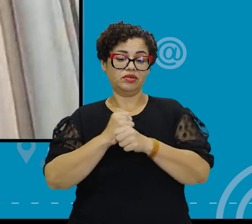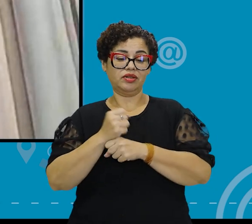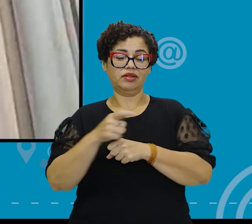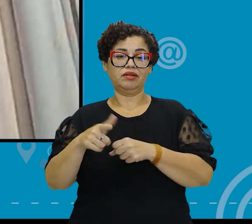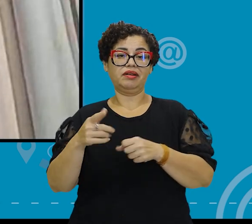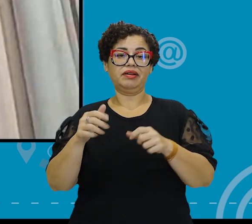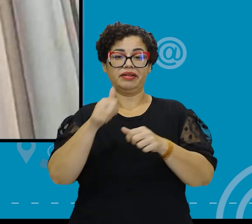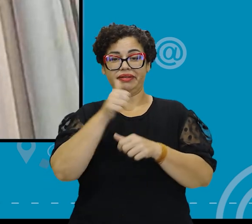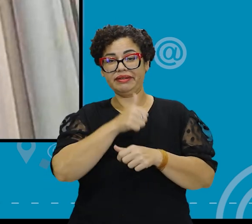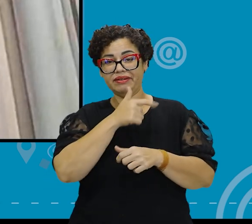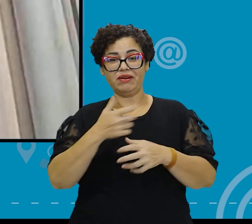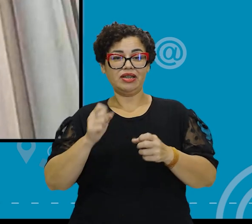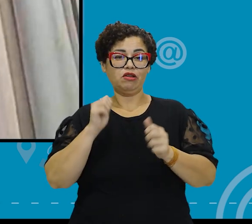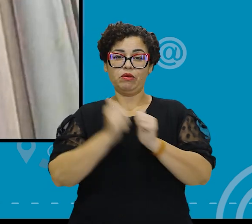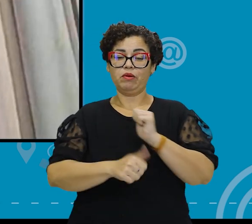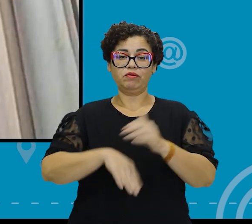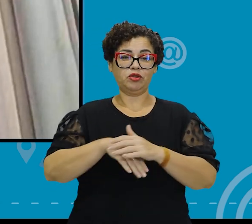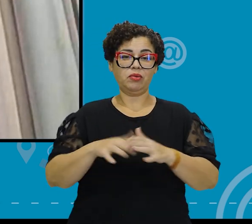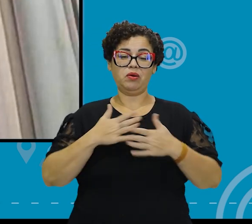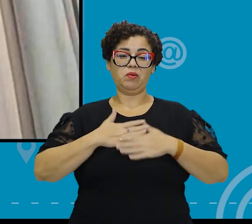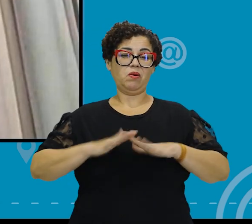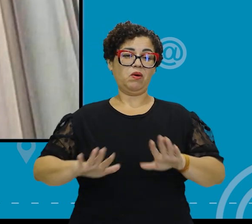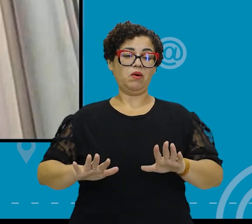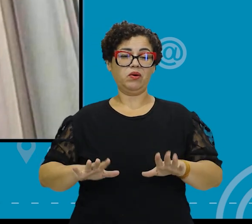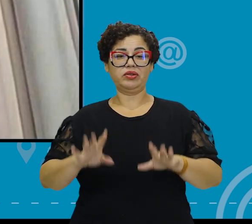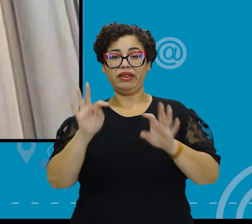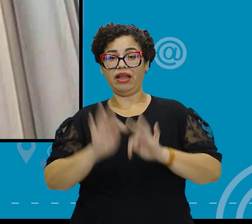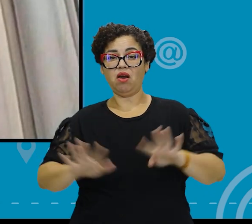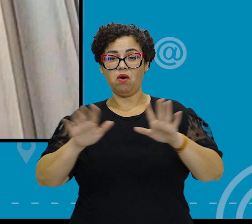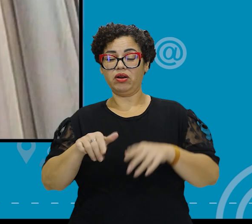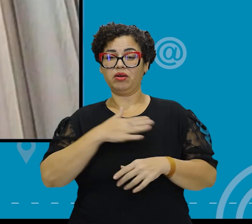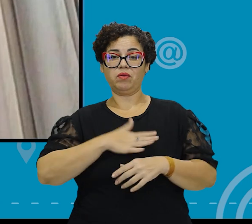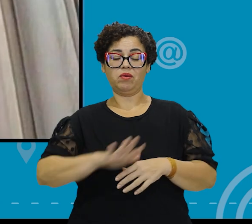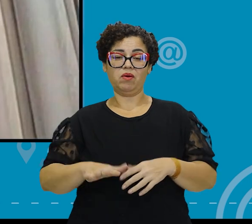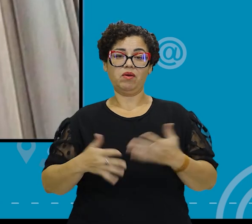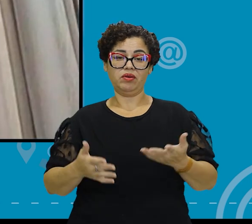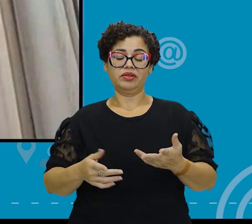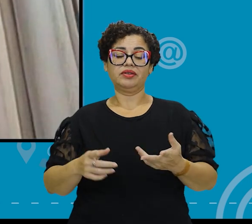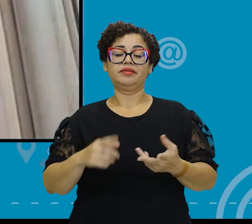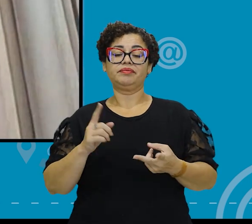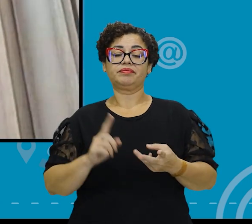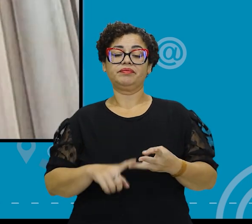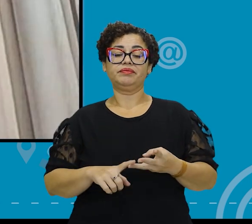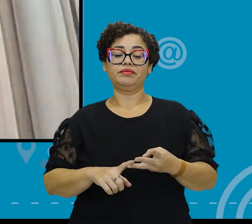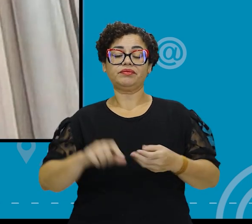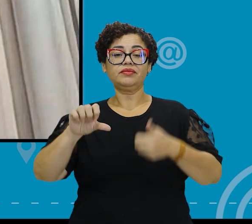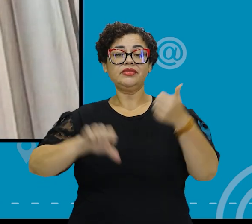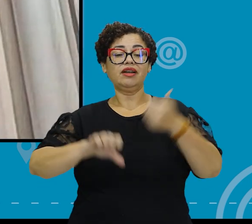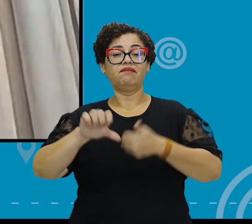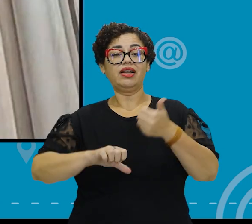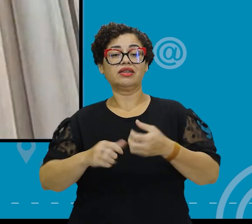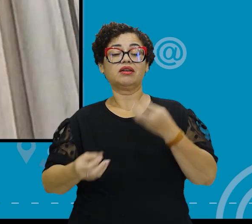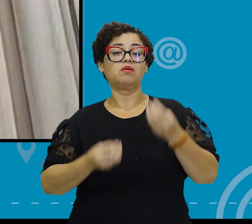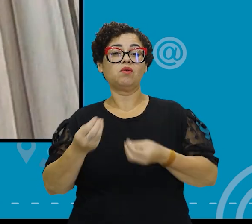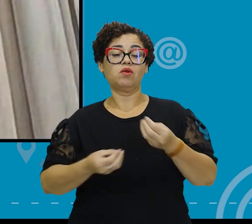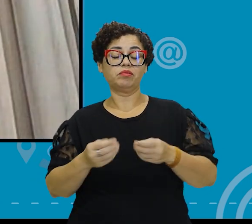que resiste quando a aula não é futebol, que resiste quando a aula é teórica. Tem a questão da avaliação e